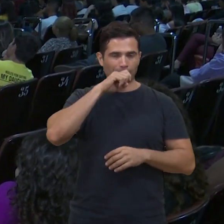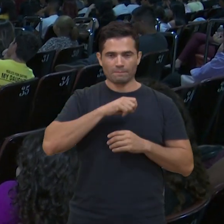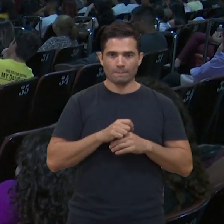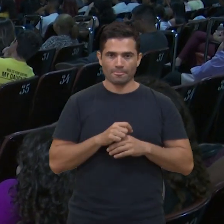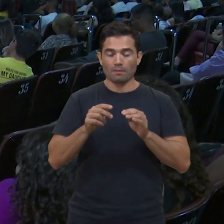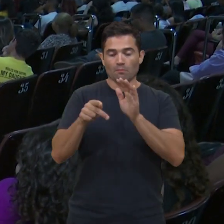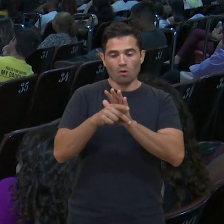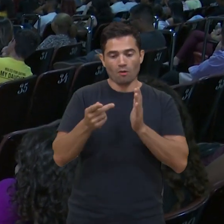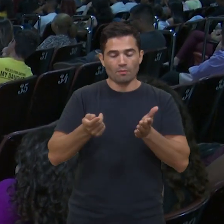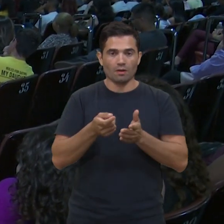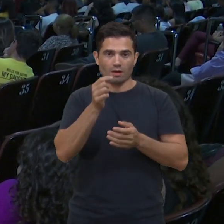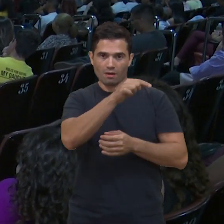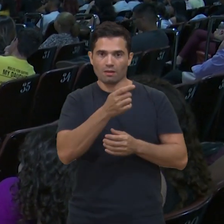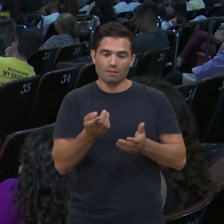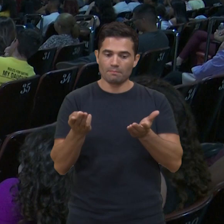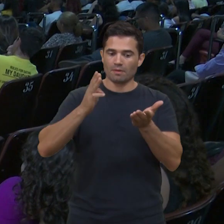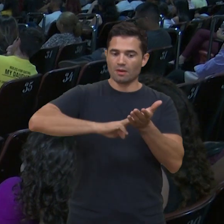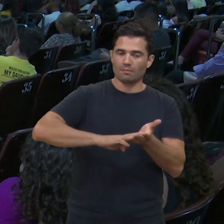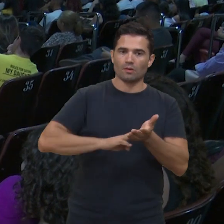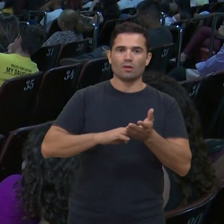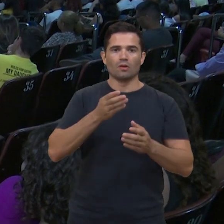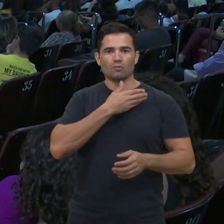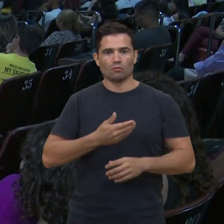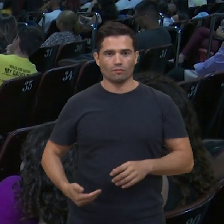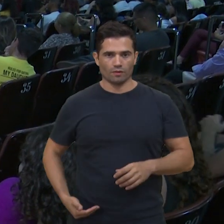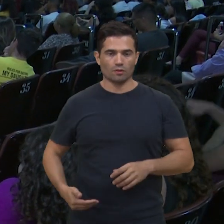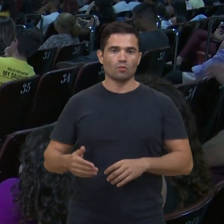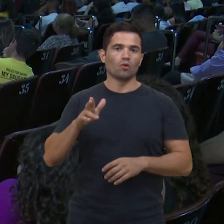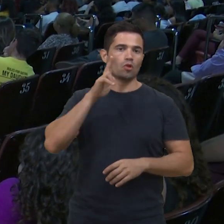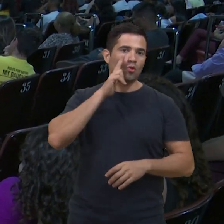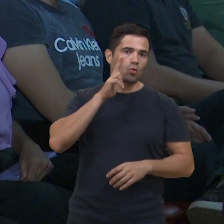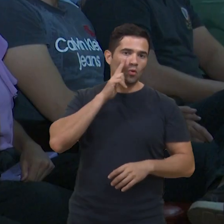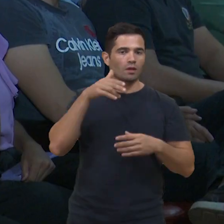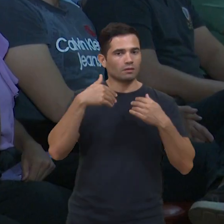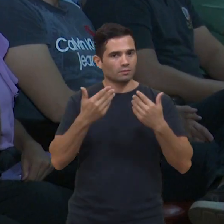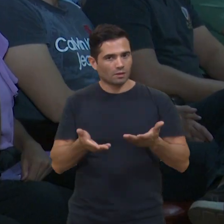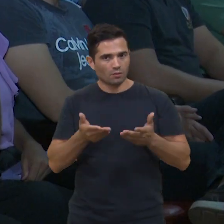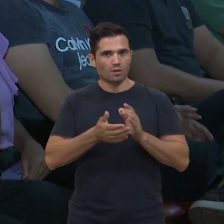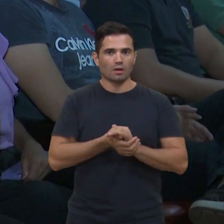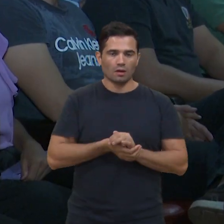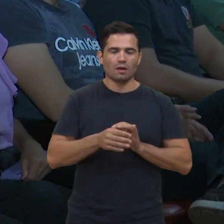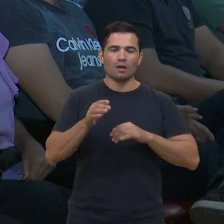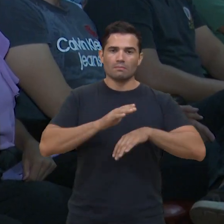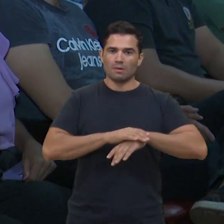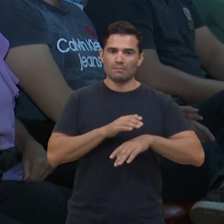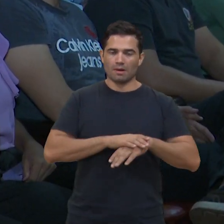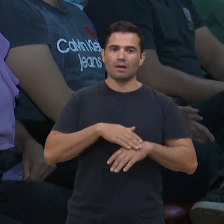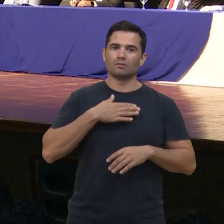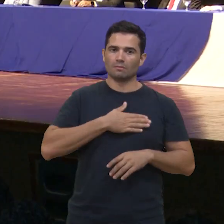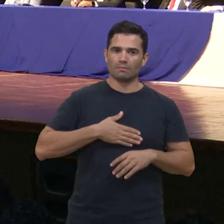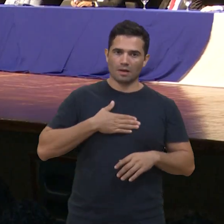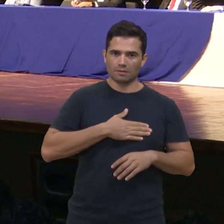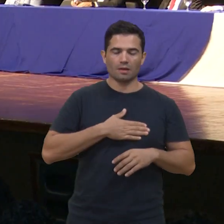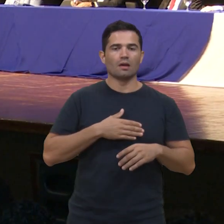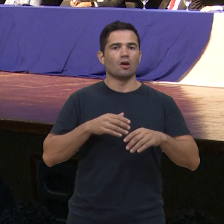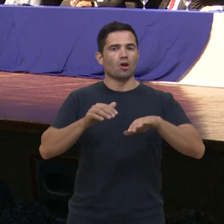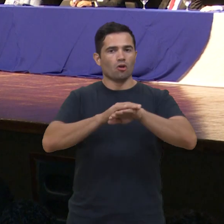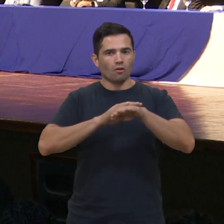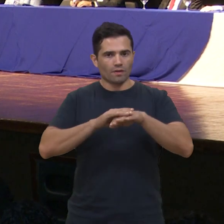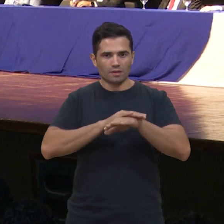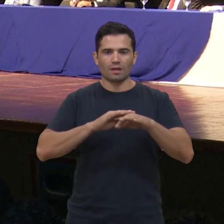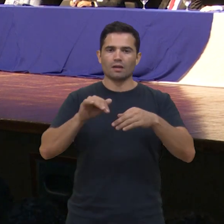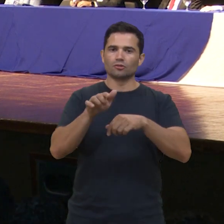vista integrante aí do governo Lula, do presidente Lula. Então é para nós uma satisfação falar